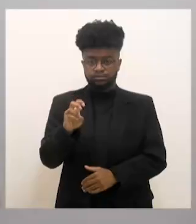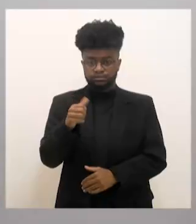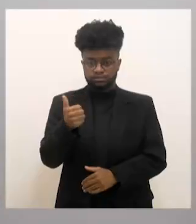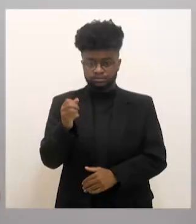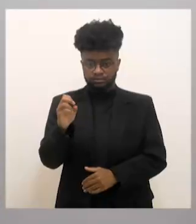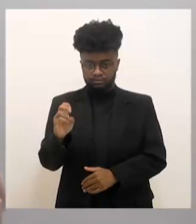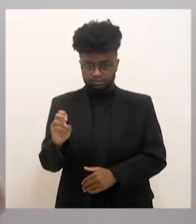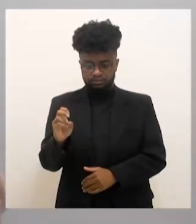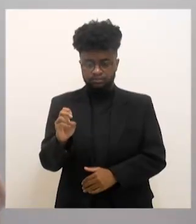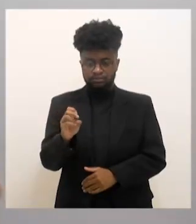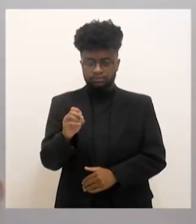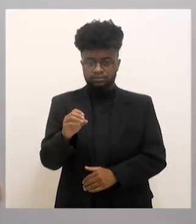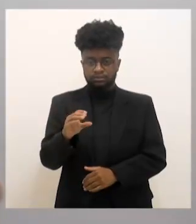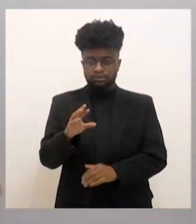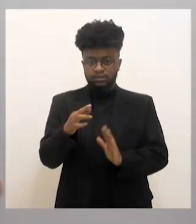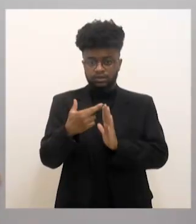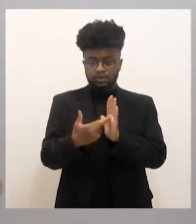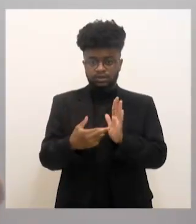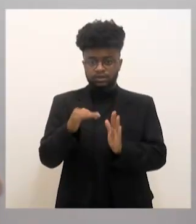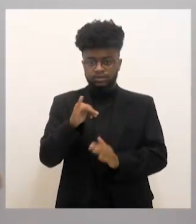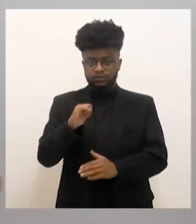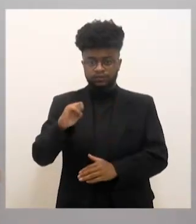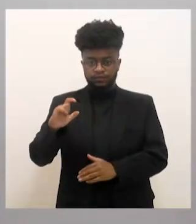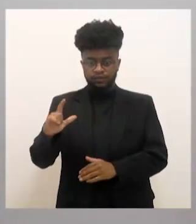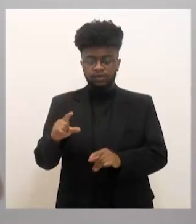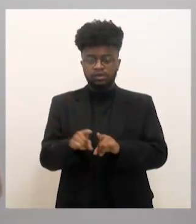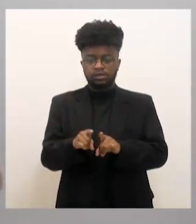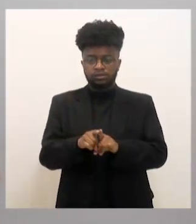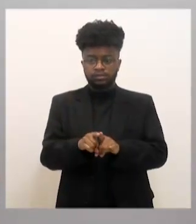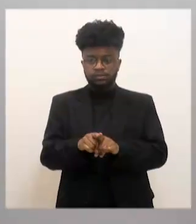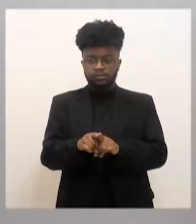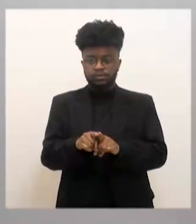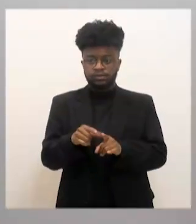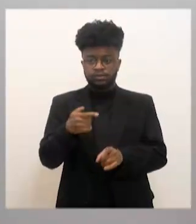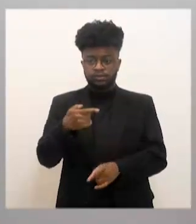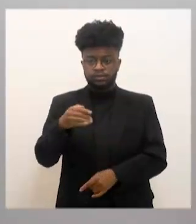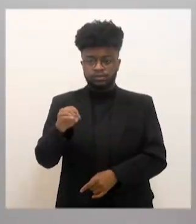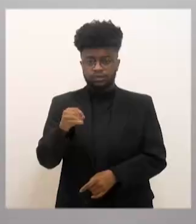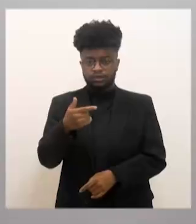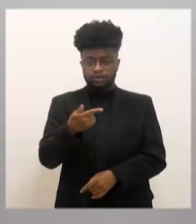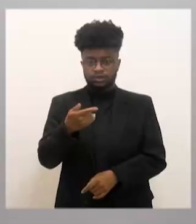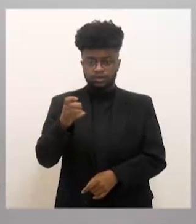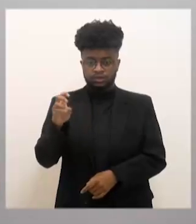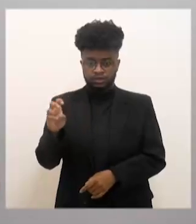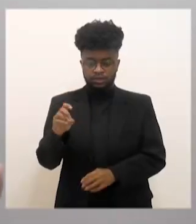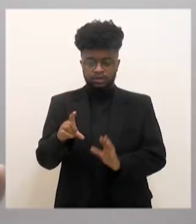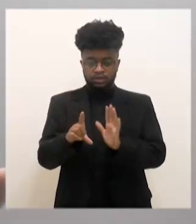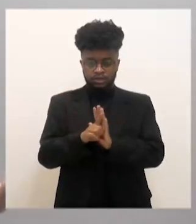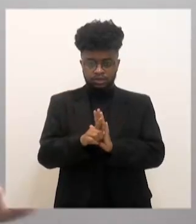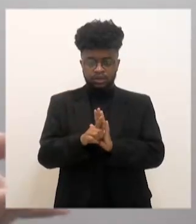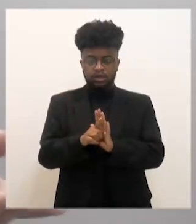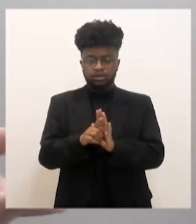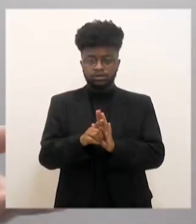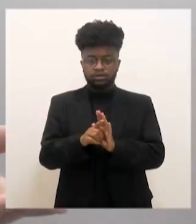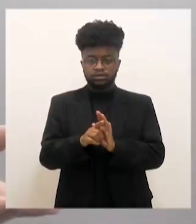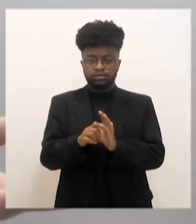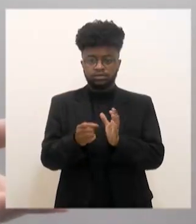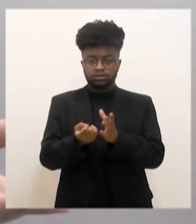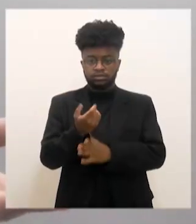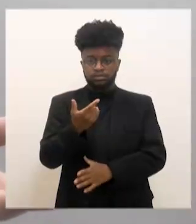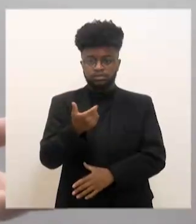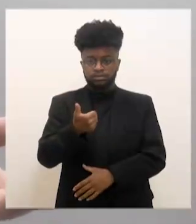Civil, artigo 70 a 75 da Lei 6.015 de 73